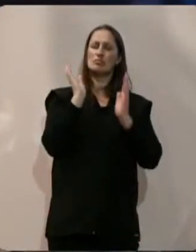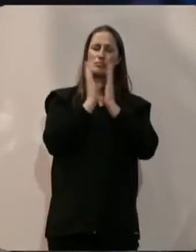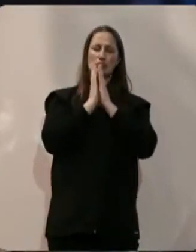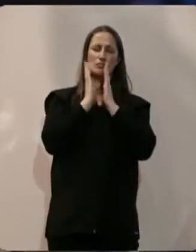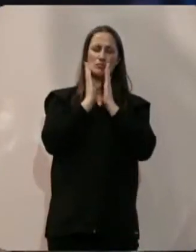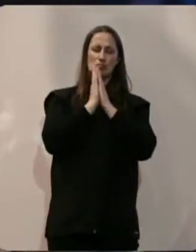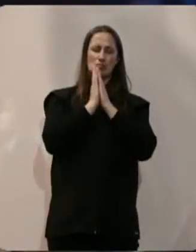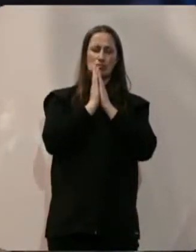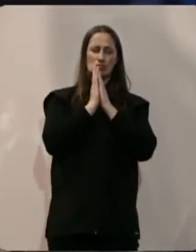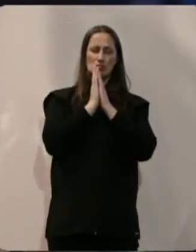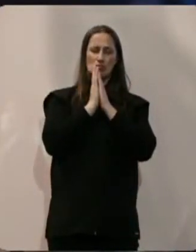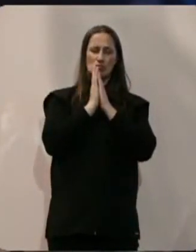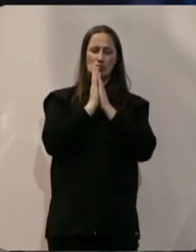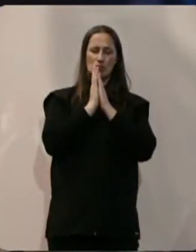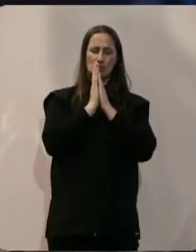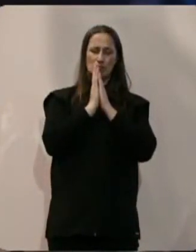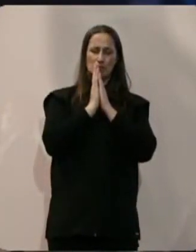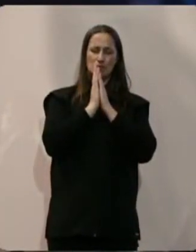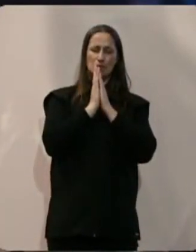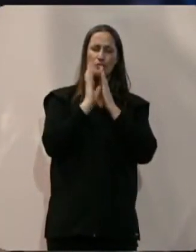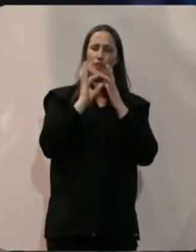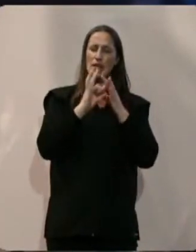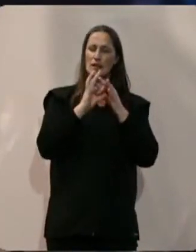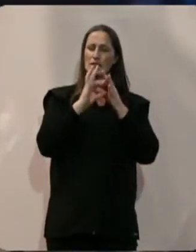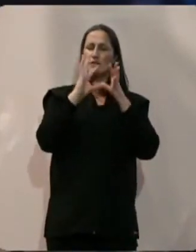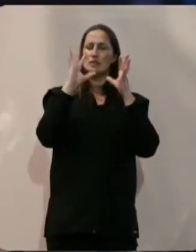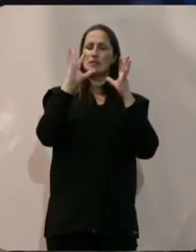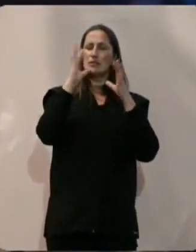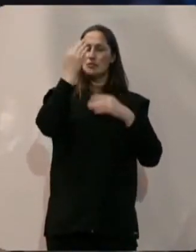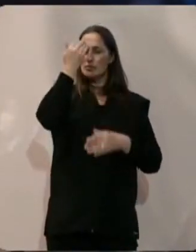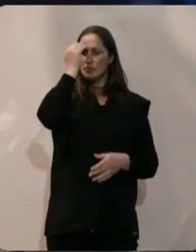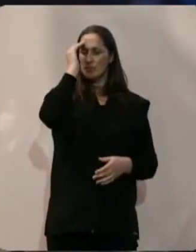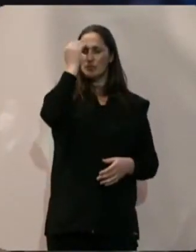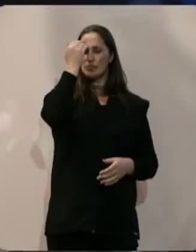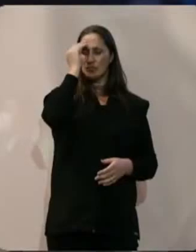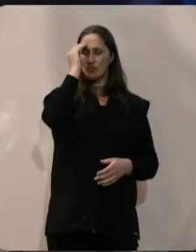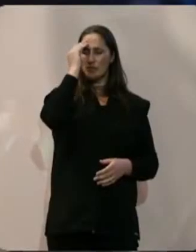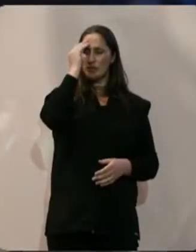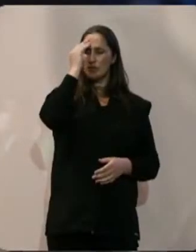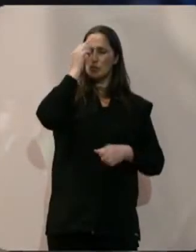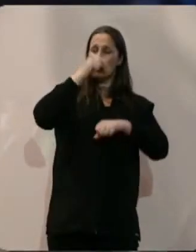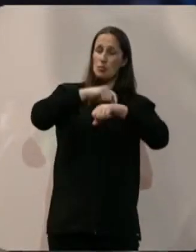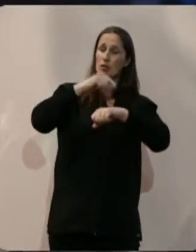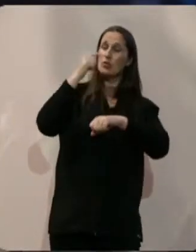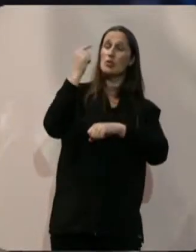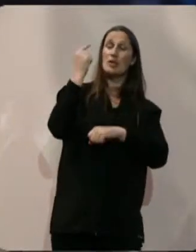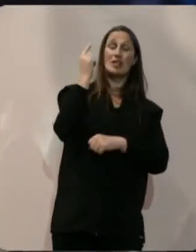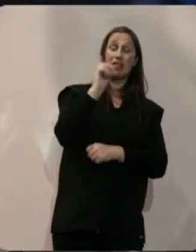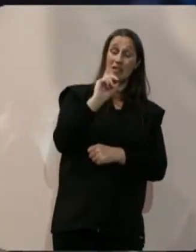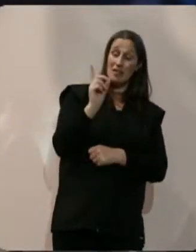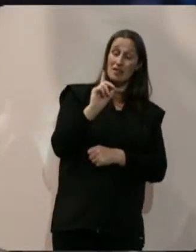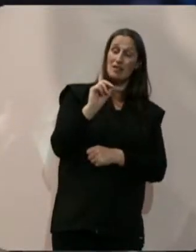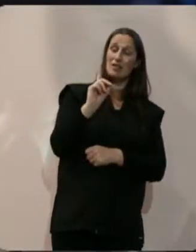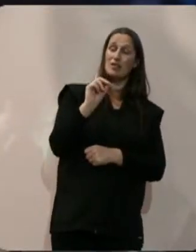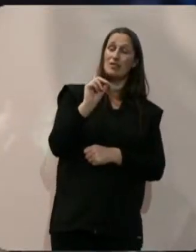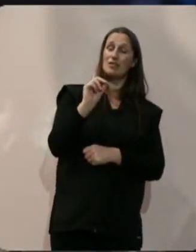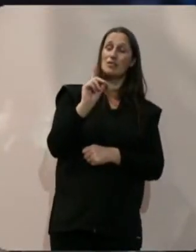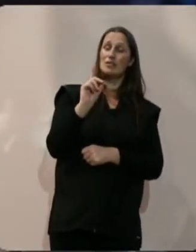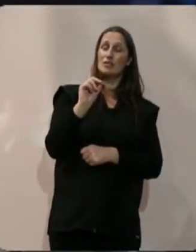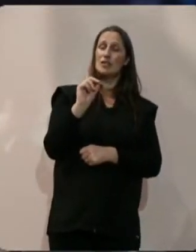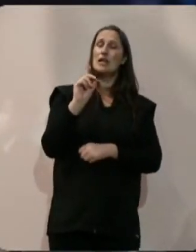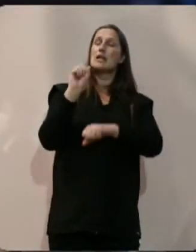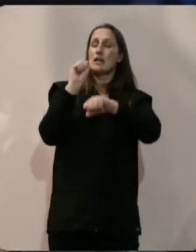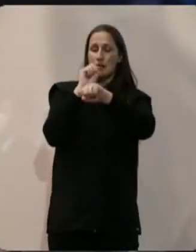Permita que a gente entenda quando o Senhor disser não. Permita que a gente entenda quando o Senhor disser ainda não chegou o